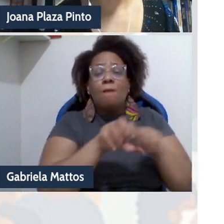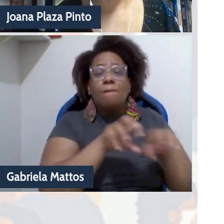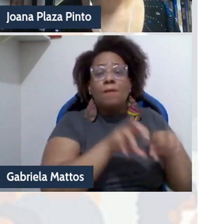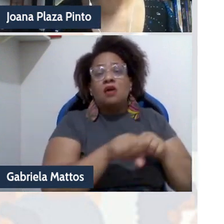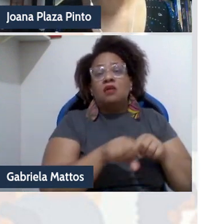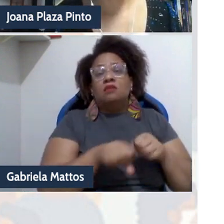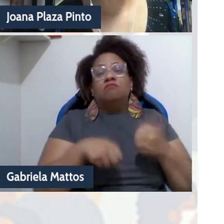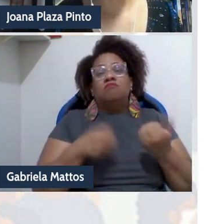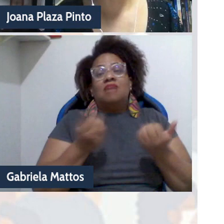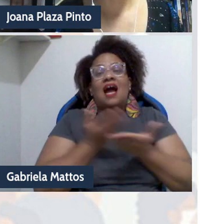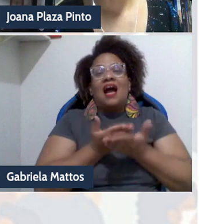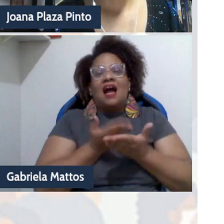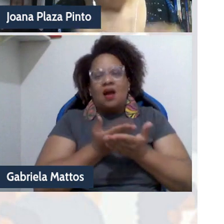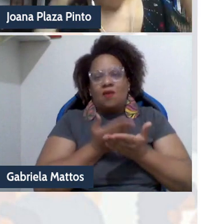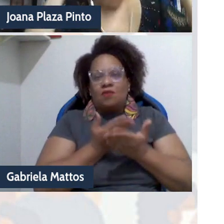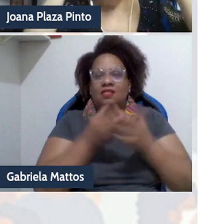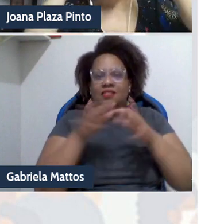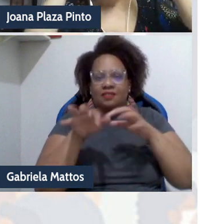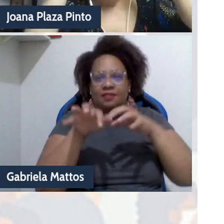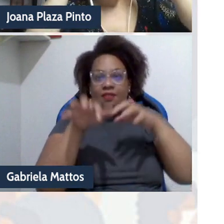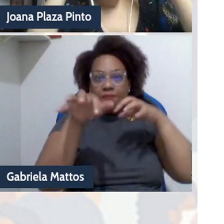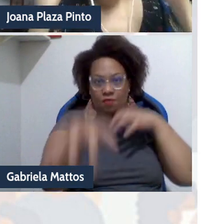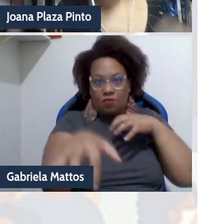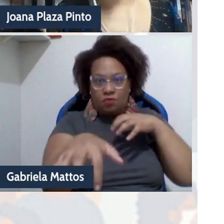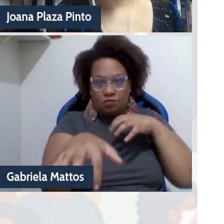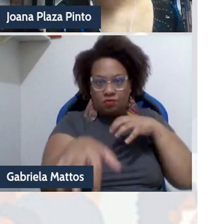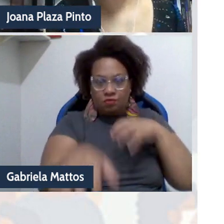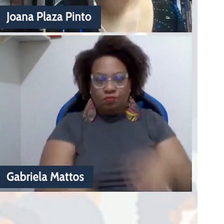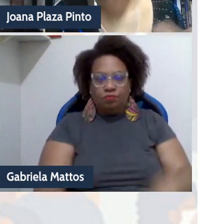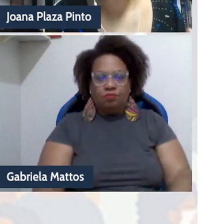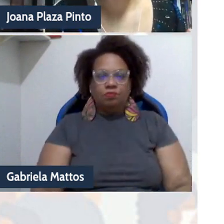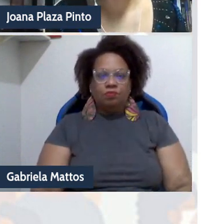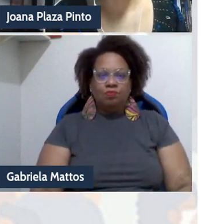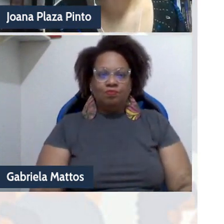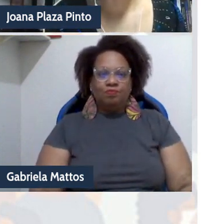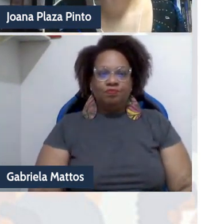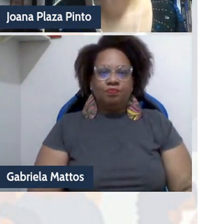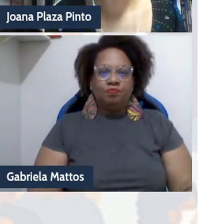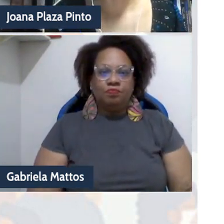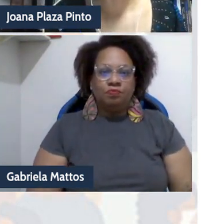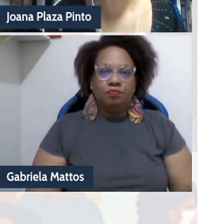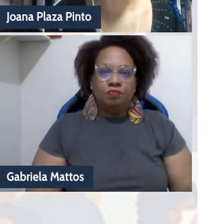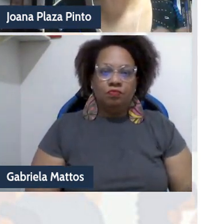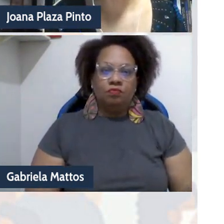aulas remotas. Então, quais são